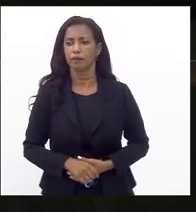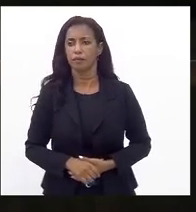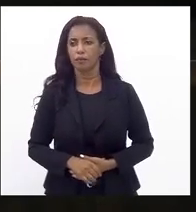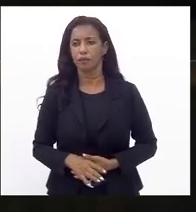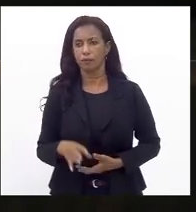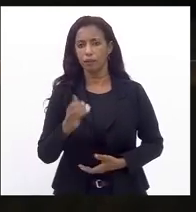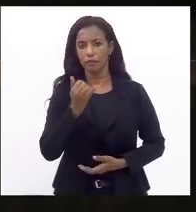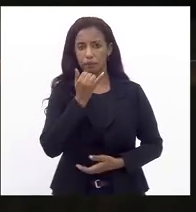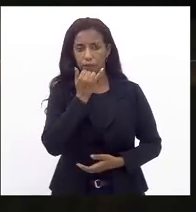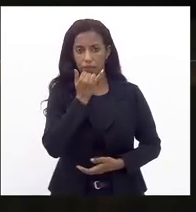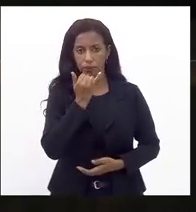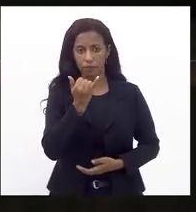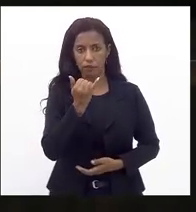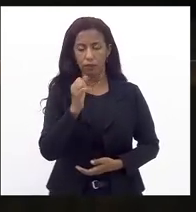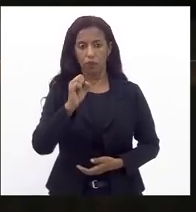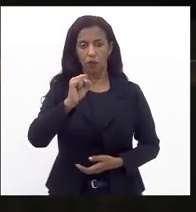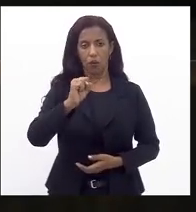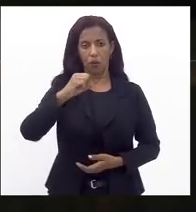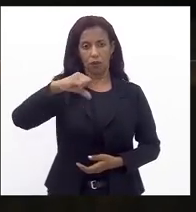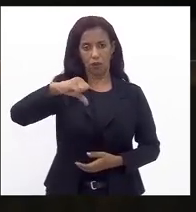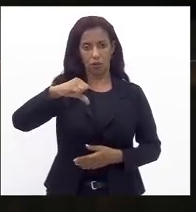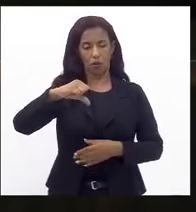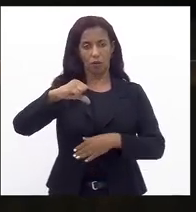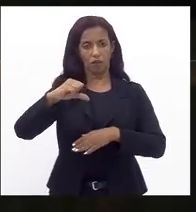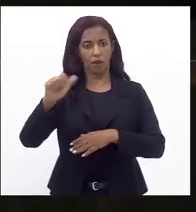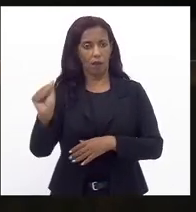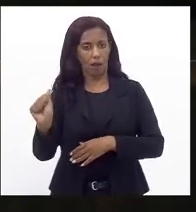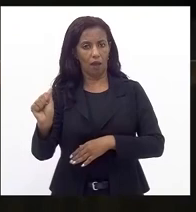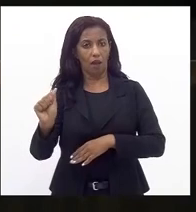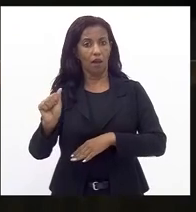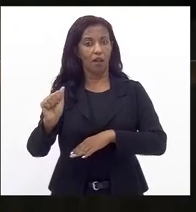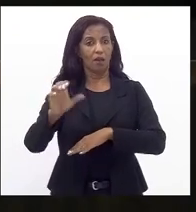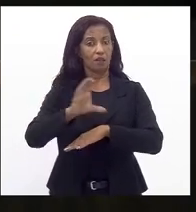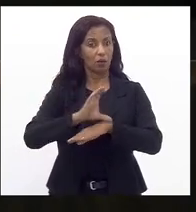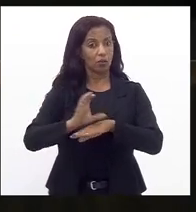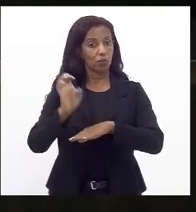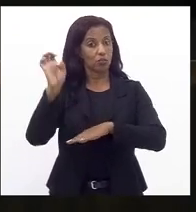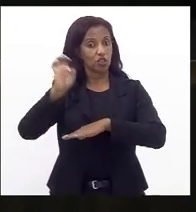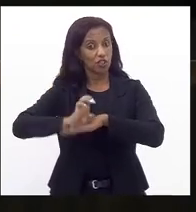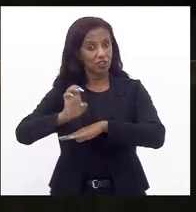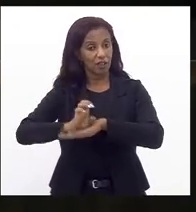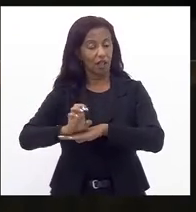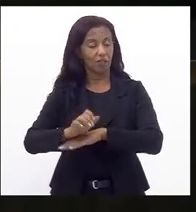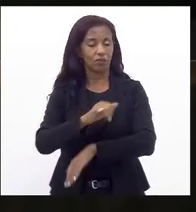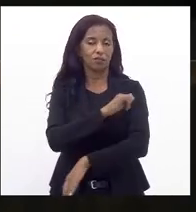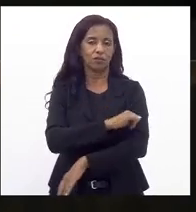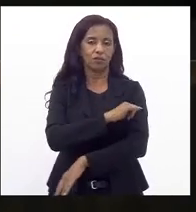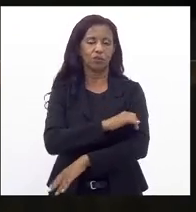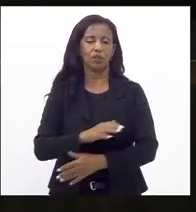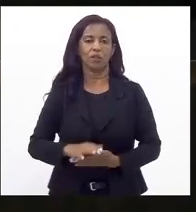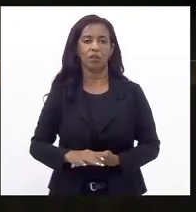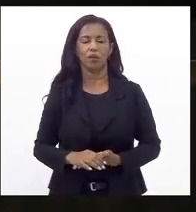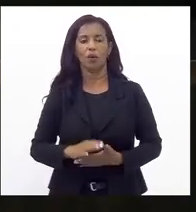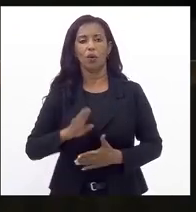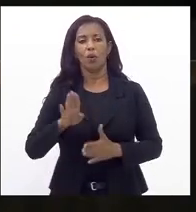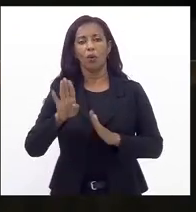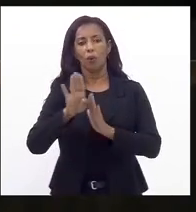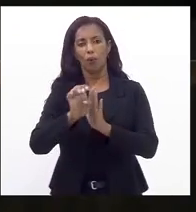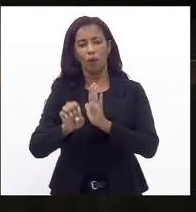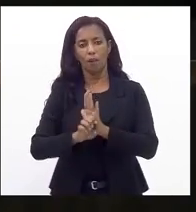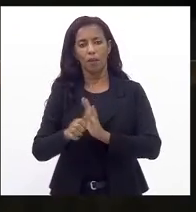o perdão 89 a da construção do Estado do Rio de Janeiro em razão da edição da emenda constitucional federal